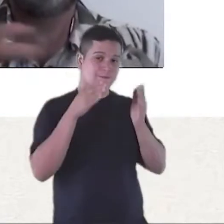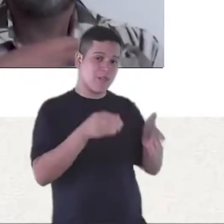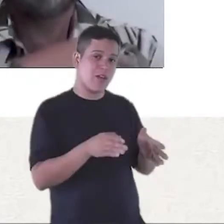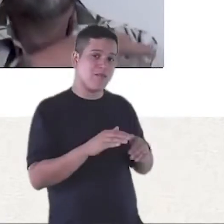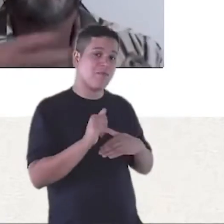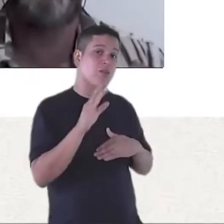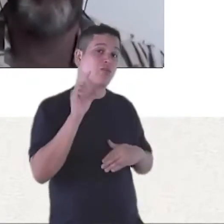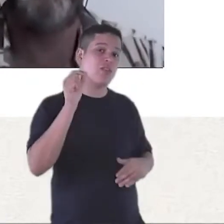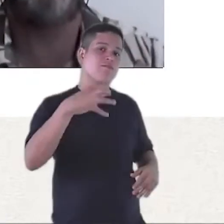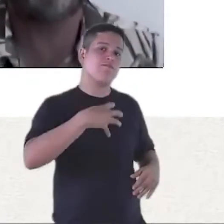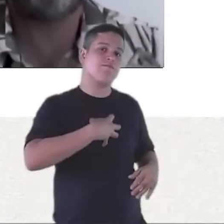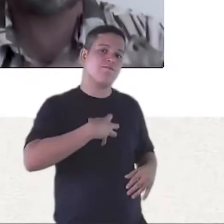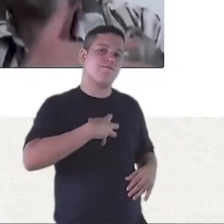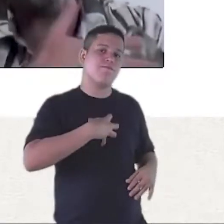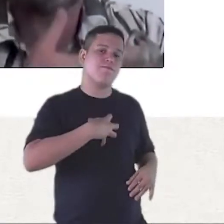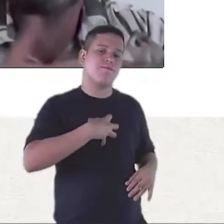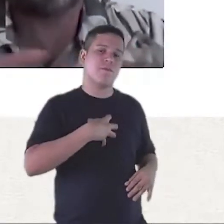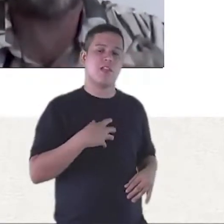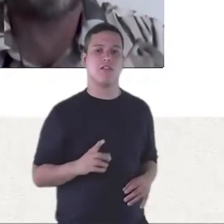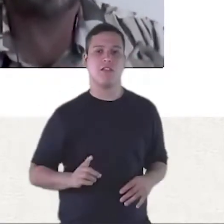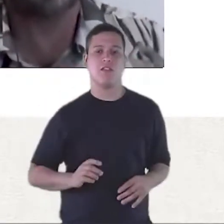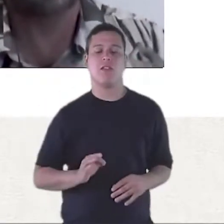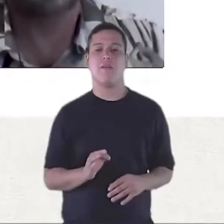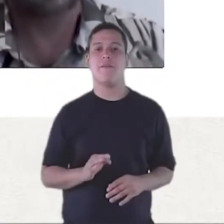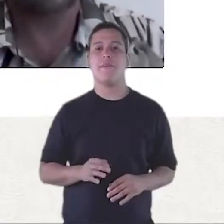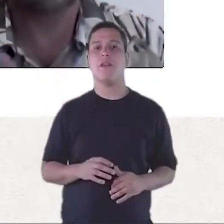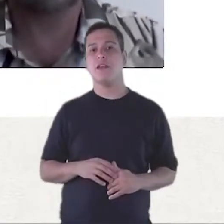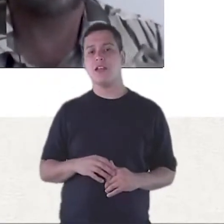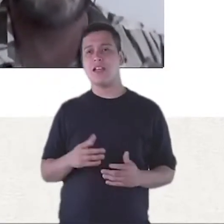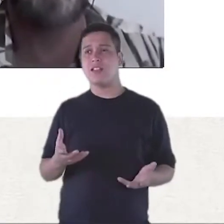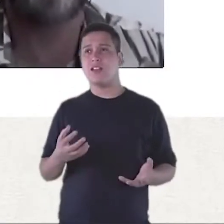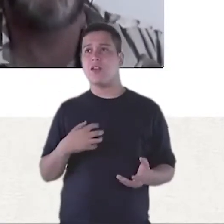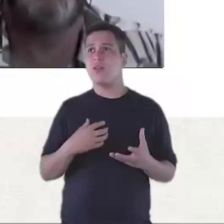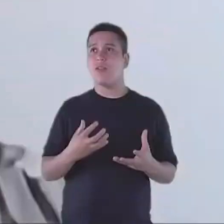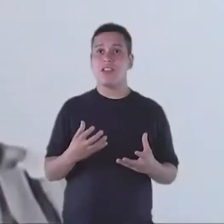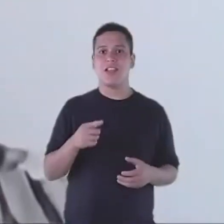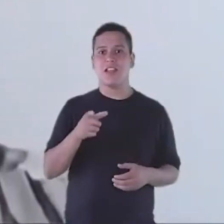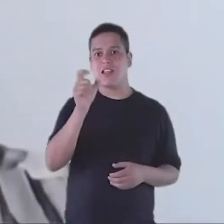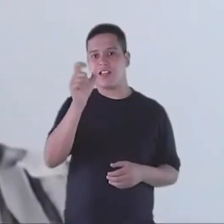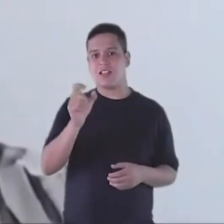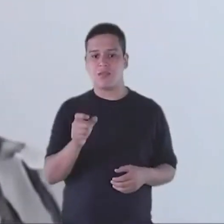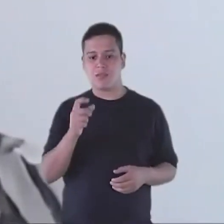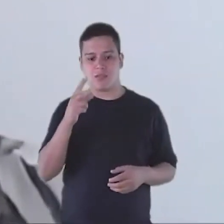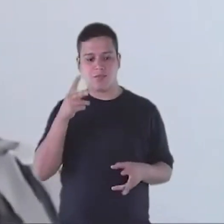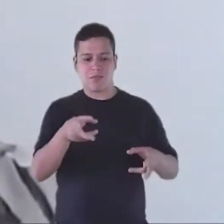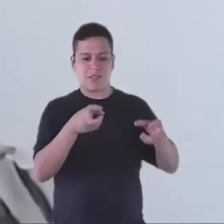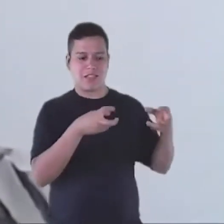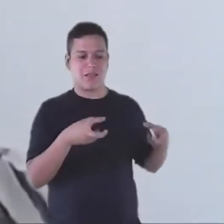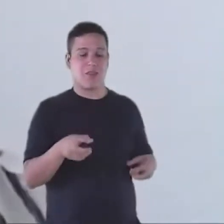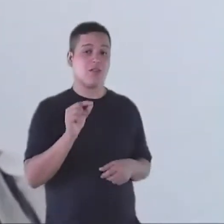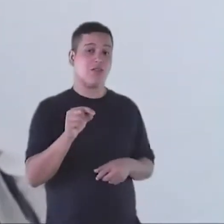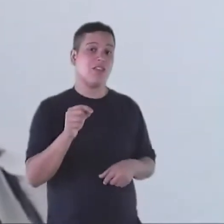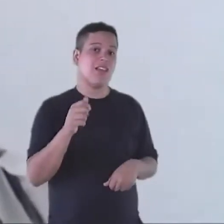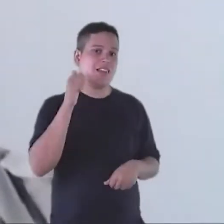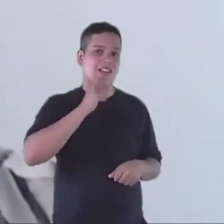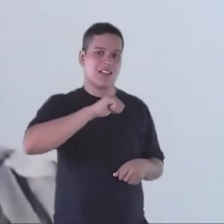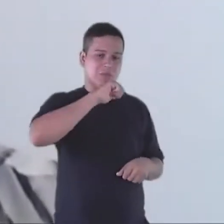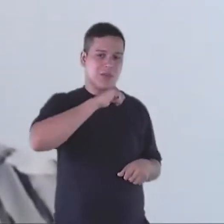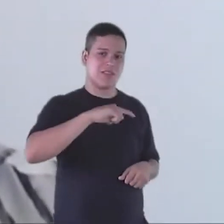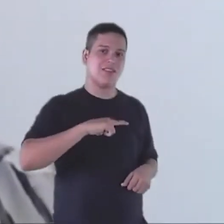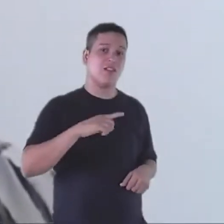da formação desse espírito, dessa sagacidade, dessa coragem da mãe, dessa coragem de